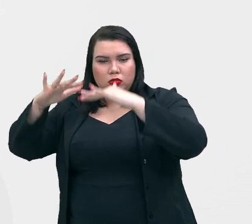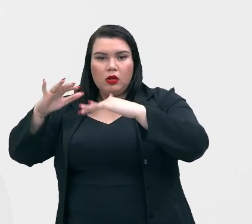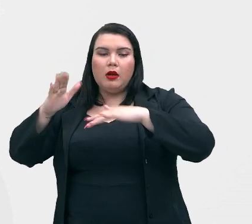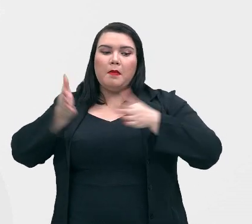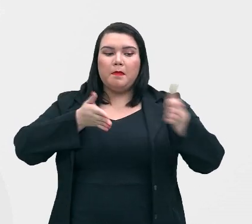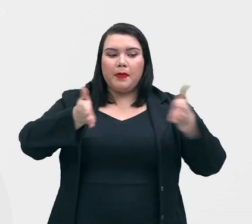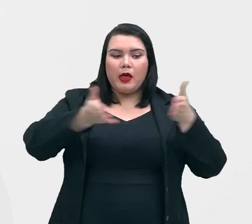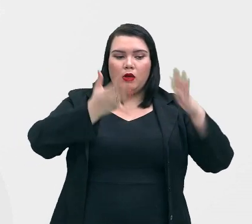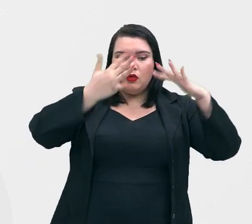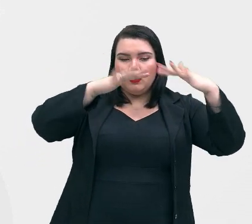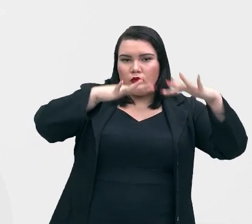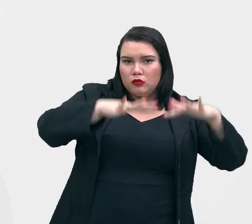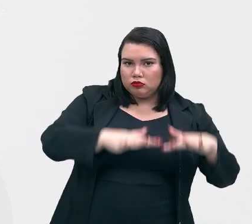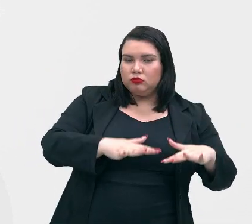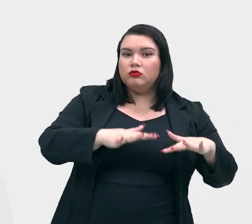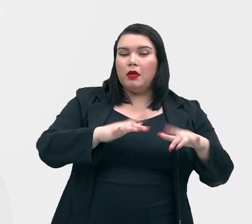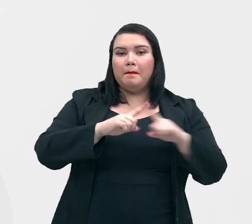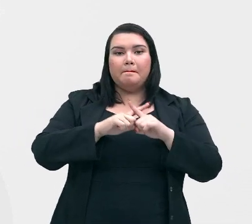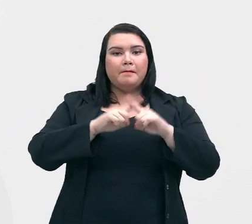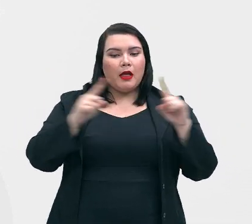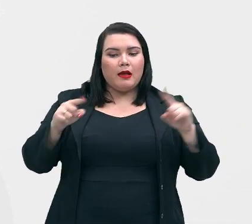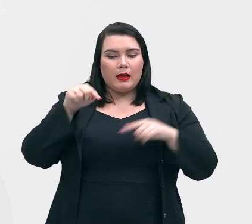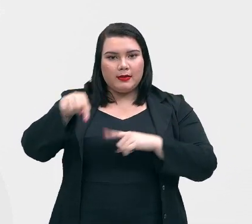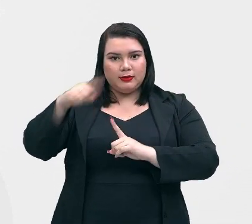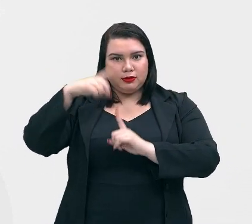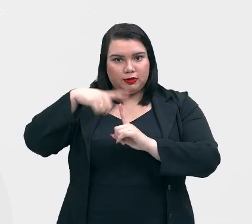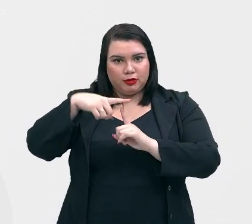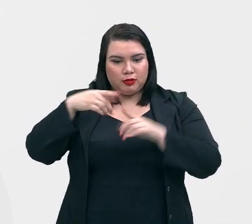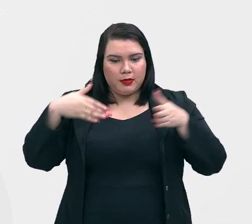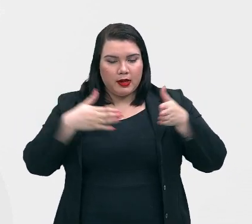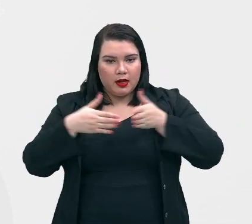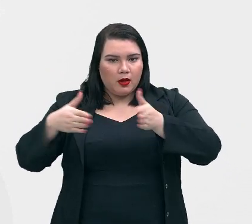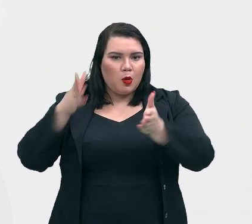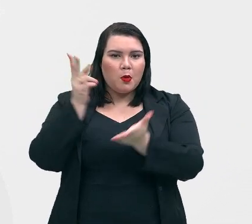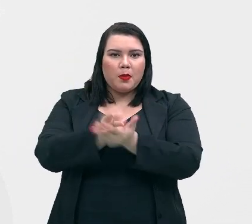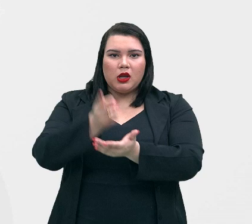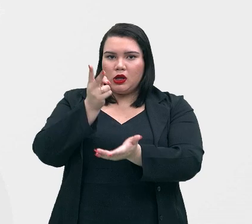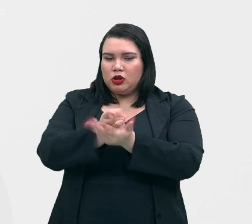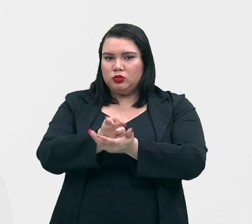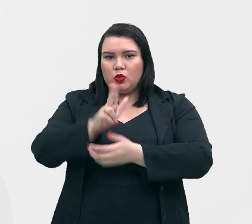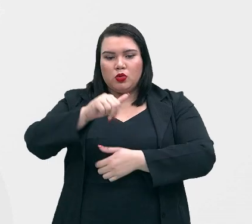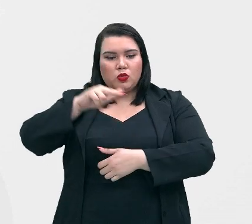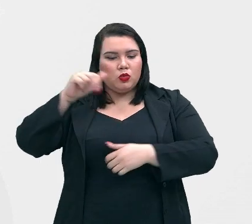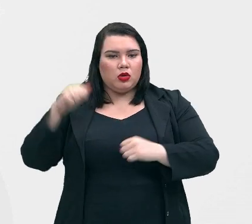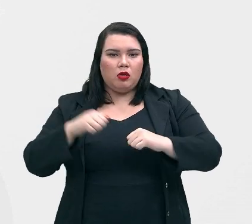sempre vão ter água, tá? Então, eles são aqueles que nunca secam e que são